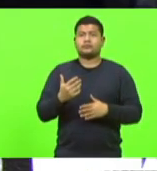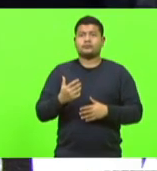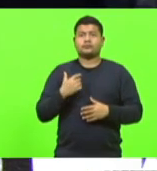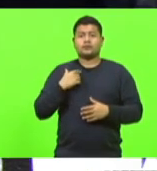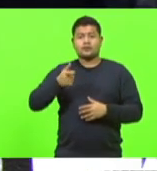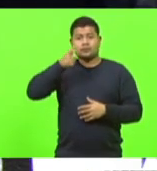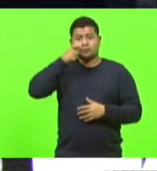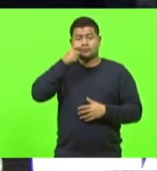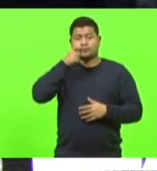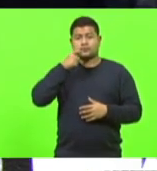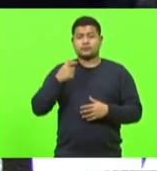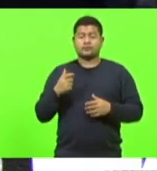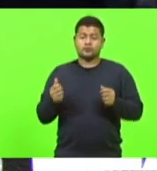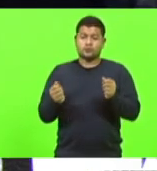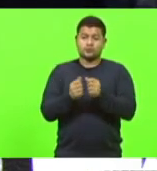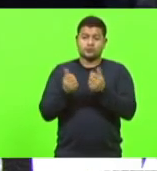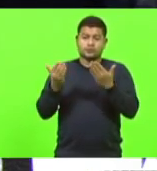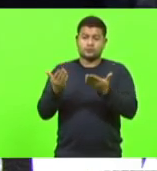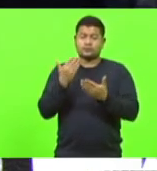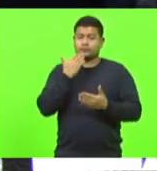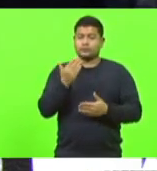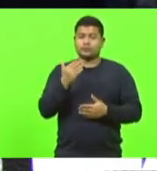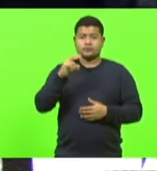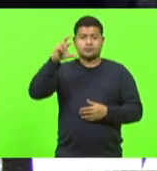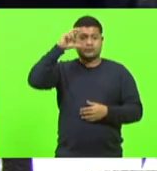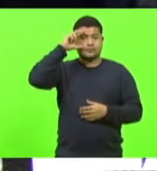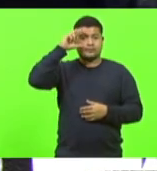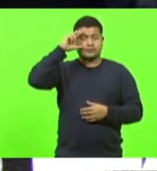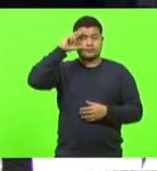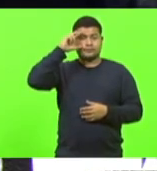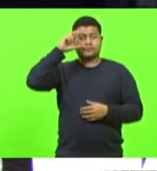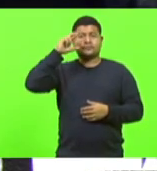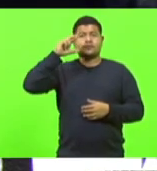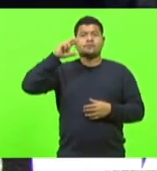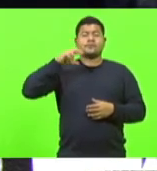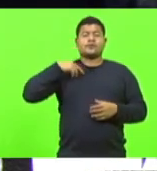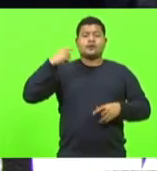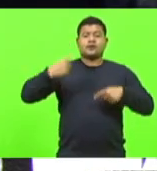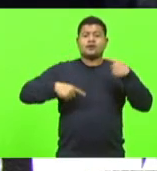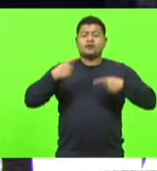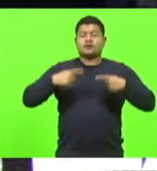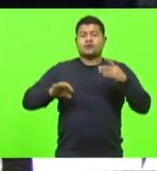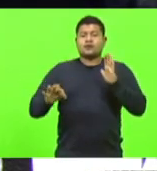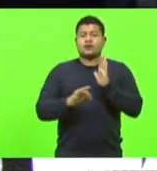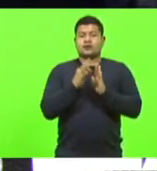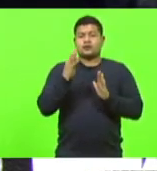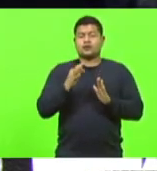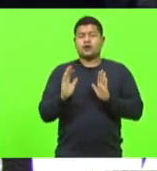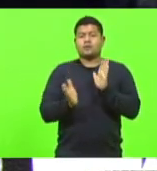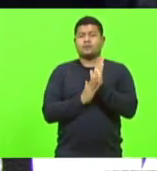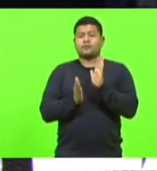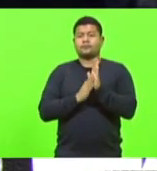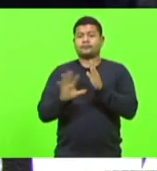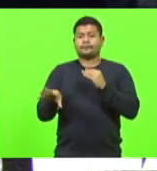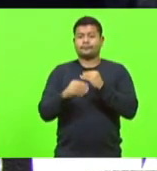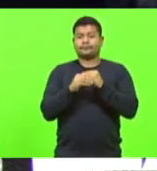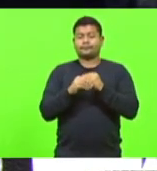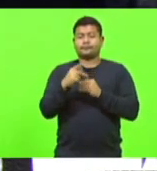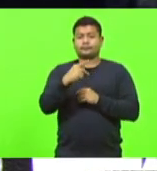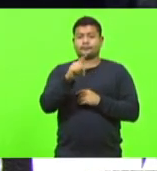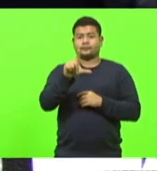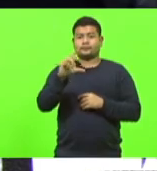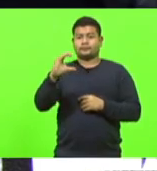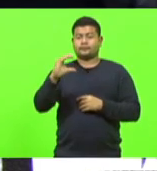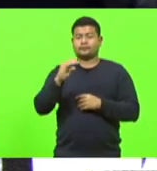requerimento Deputado Alva para dispor para discussão em separado da proposta de emenda ao PL